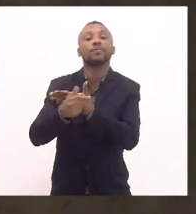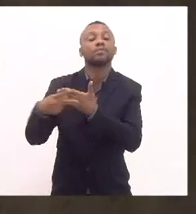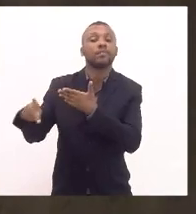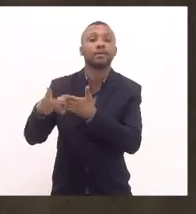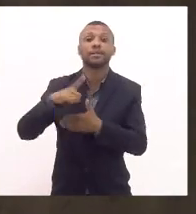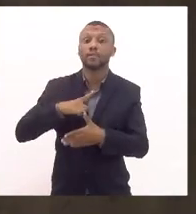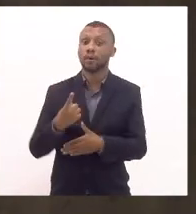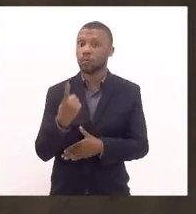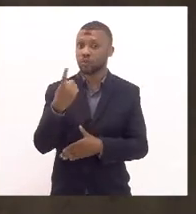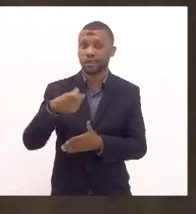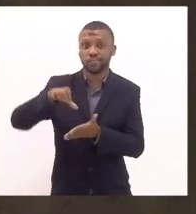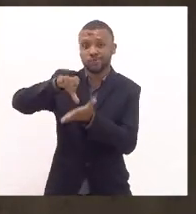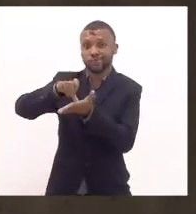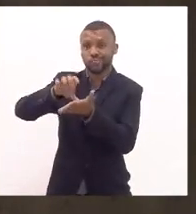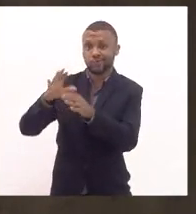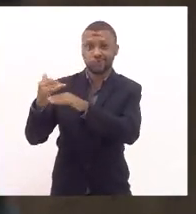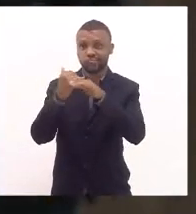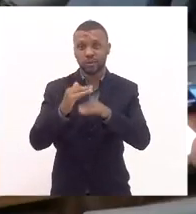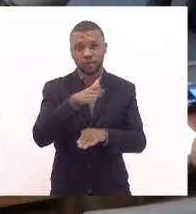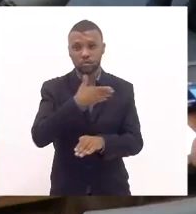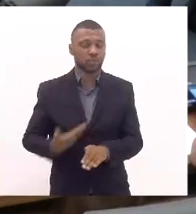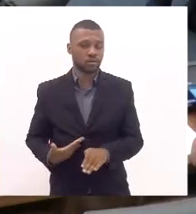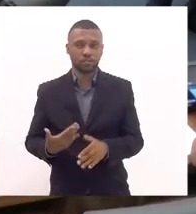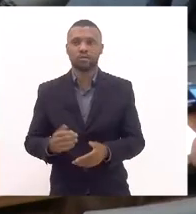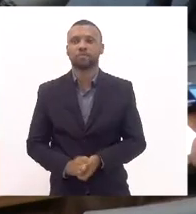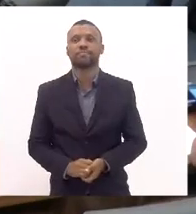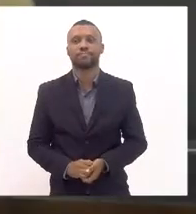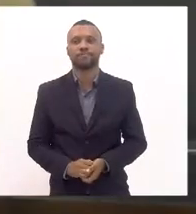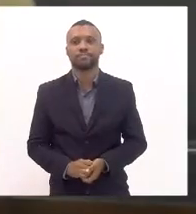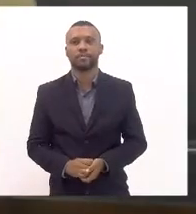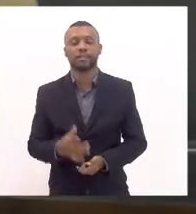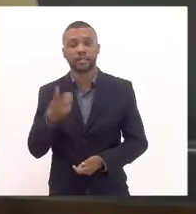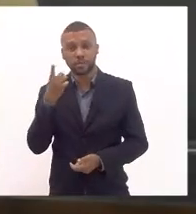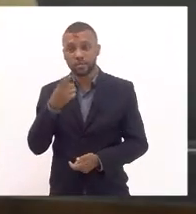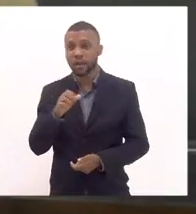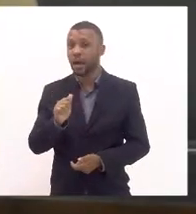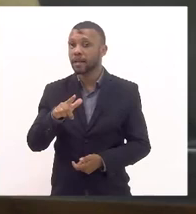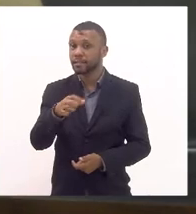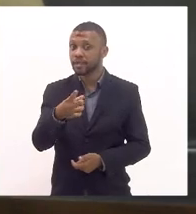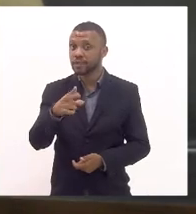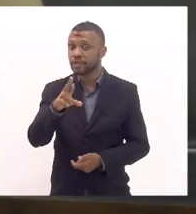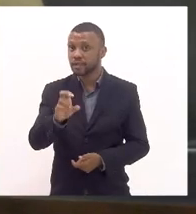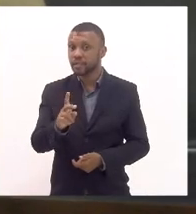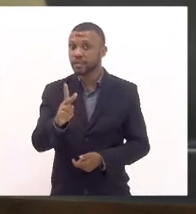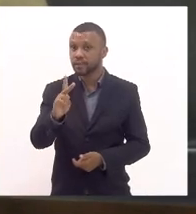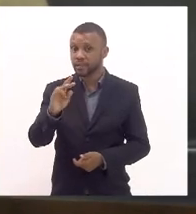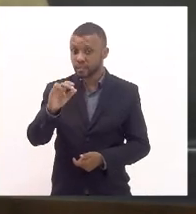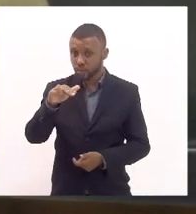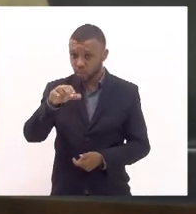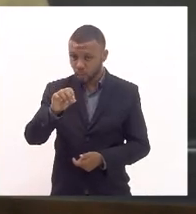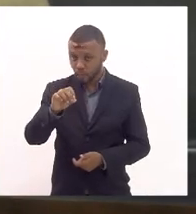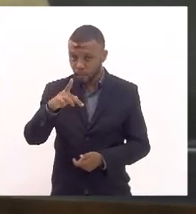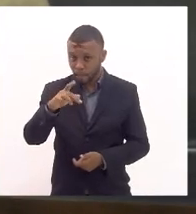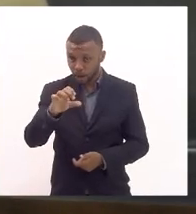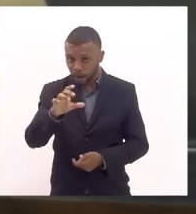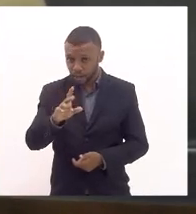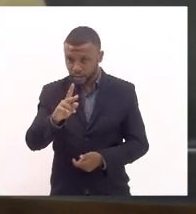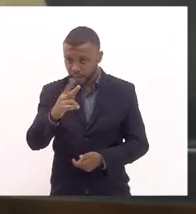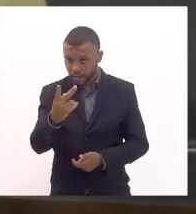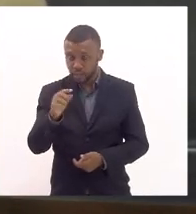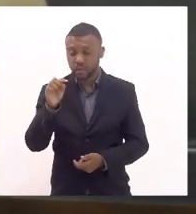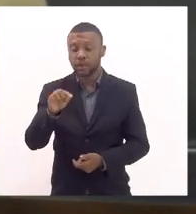tem uma única agência reguladora aqui no estado obrigado obrigado Deputado Alexandre kinoprofi Deputado anos